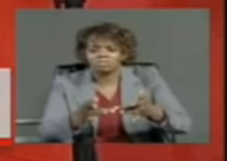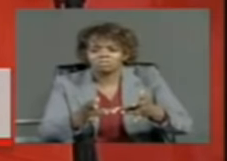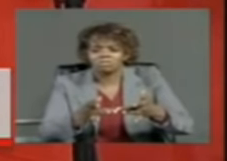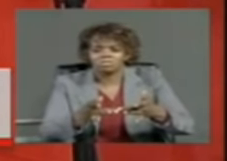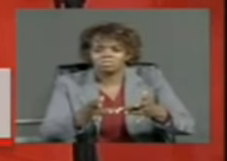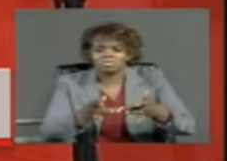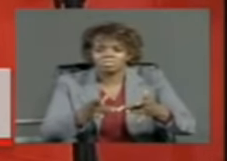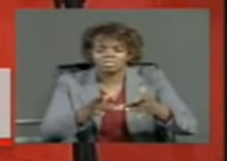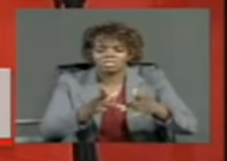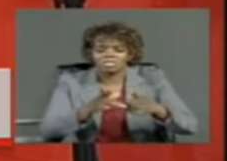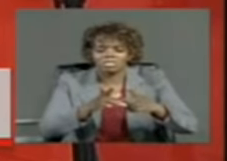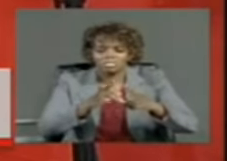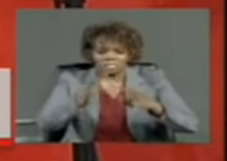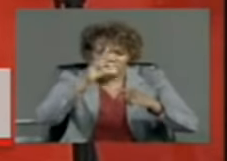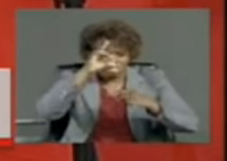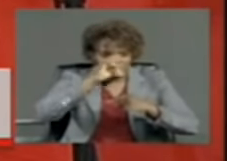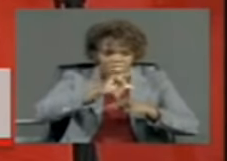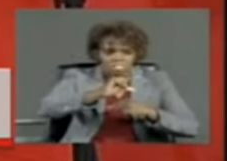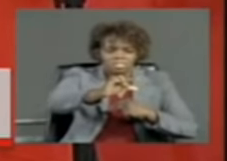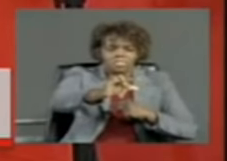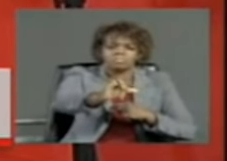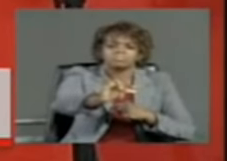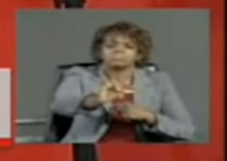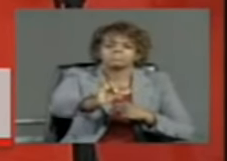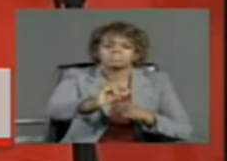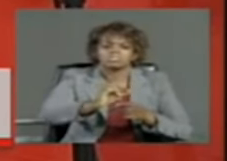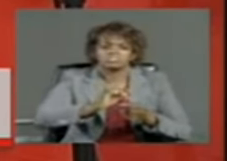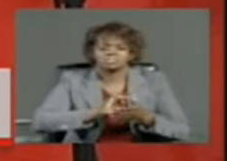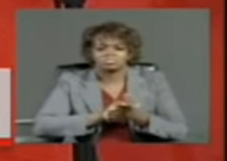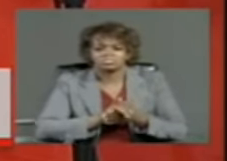1.243.700 km², para ser preciso.